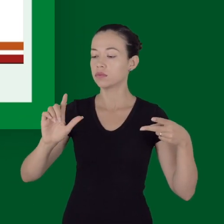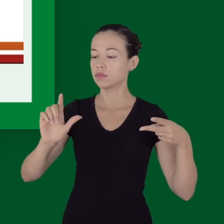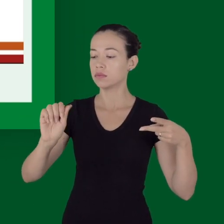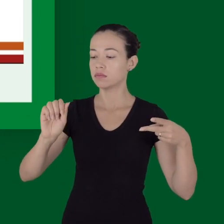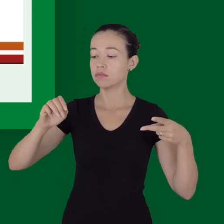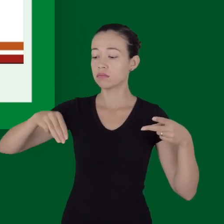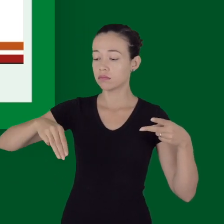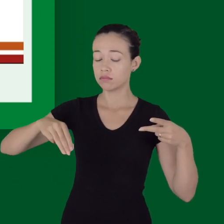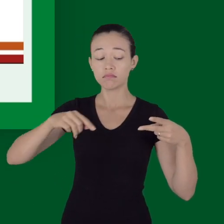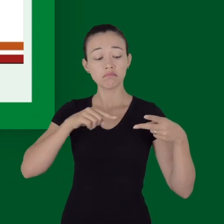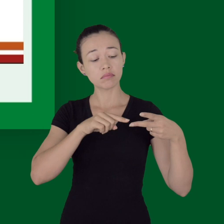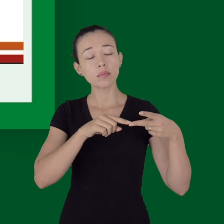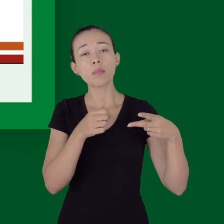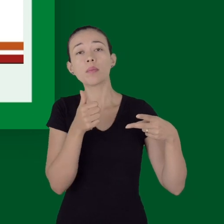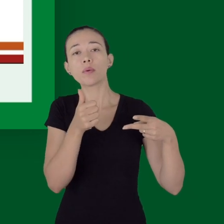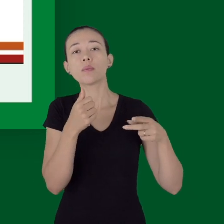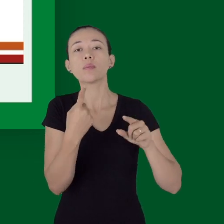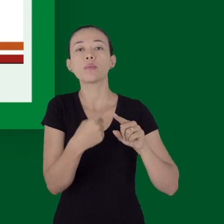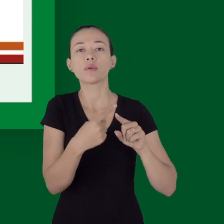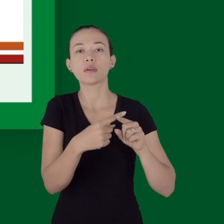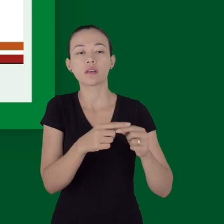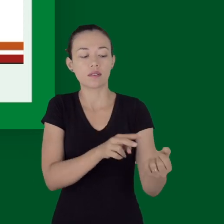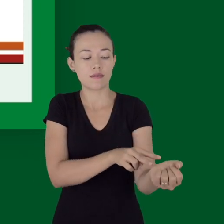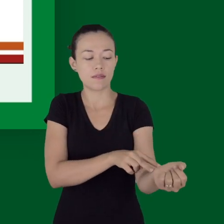precisa se o paciente tiver em crise convulsiva, né,